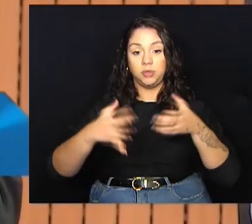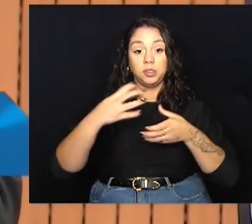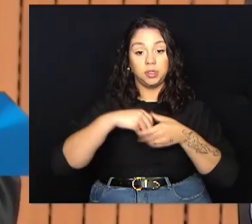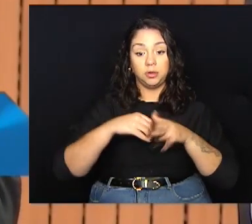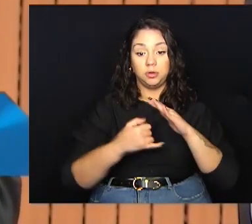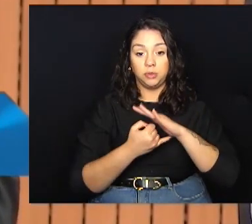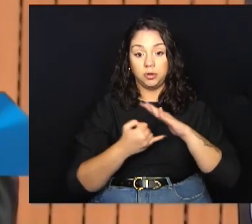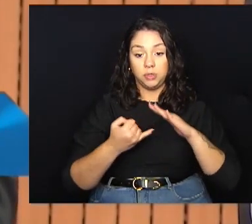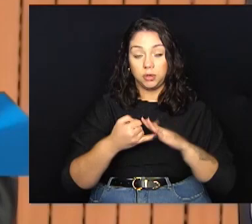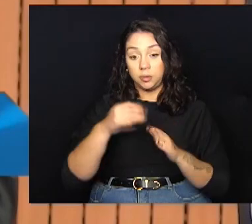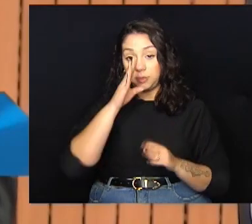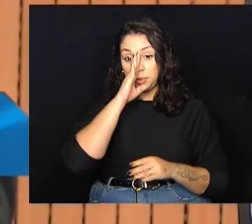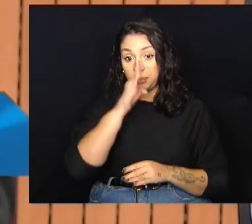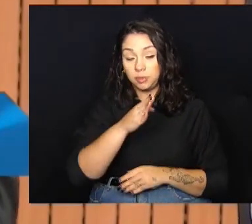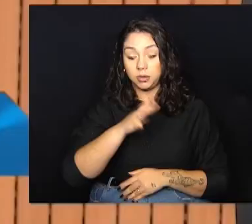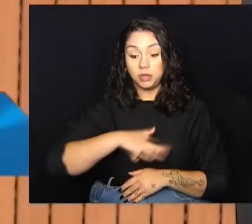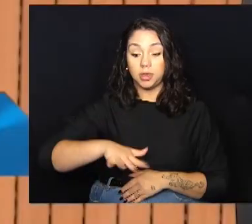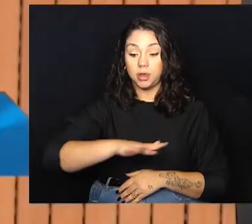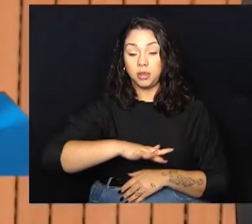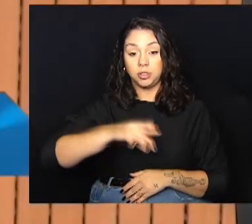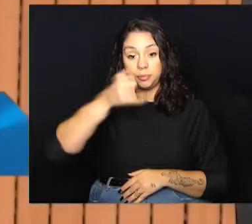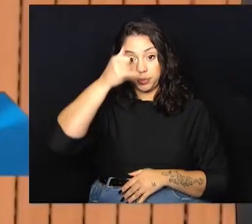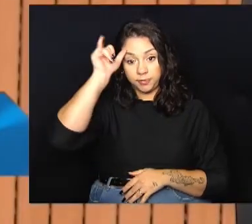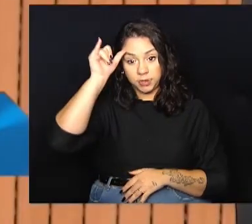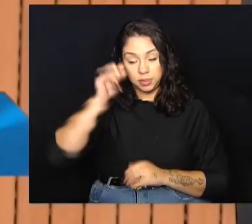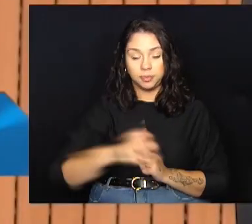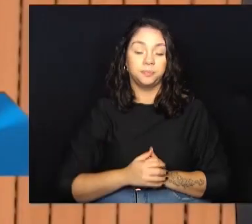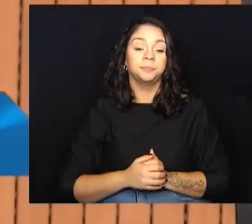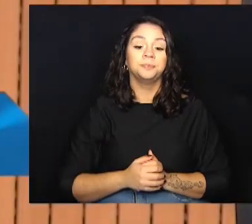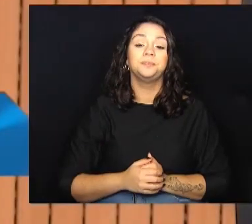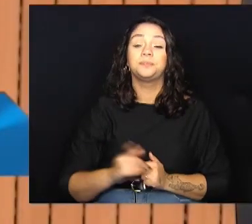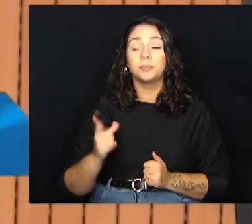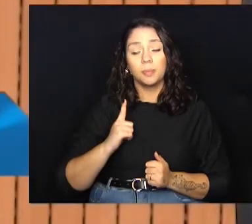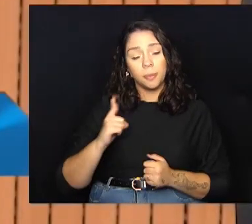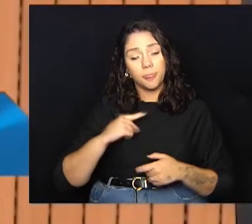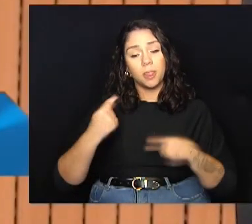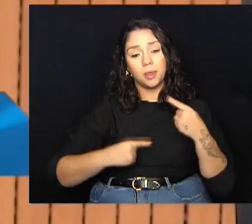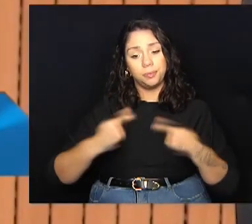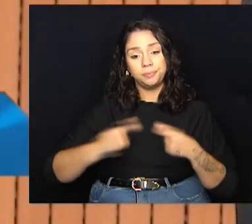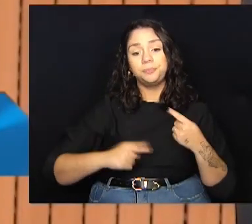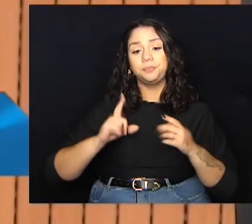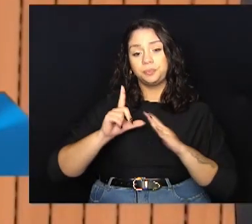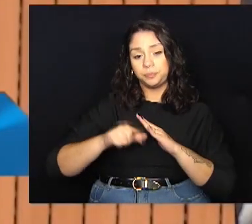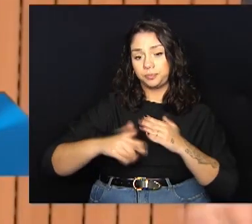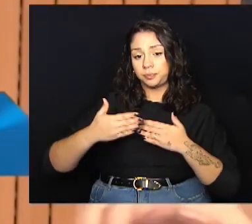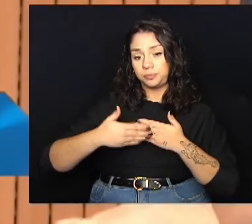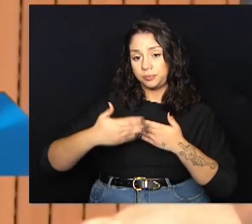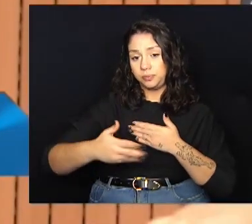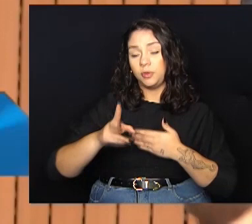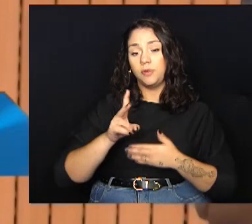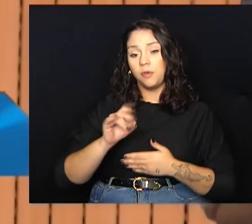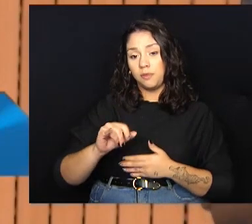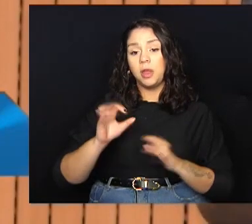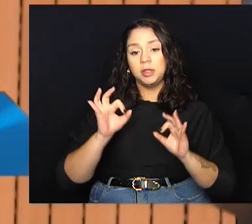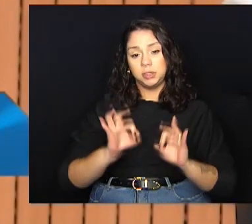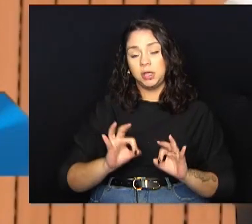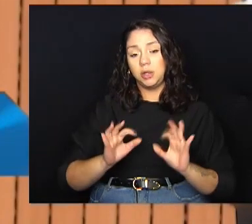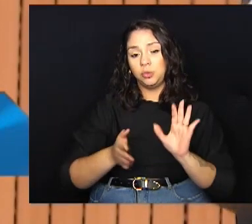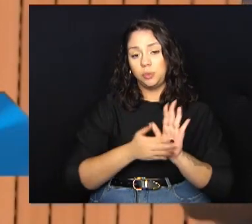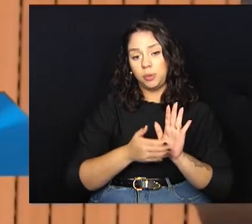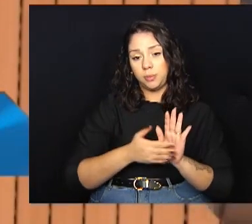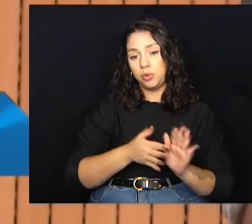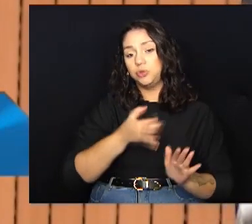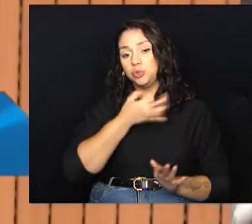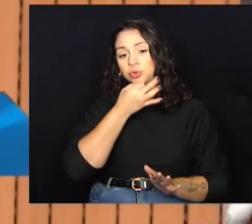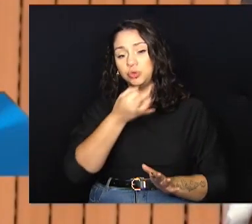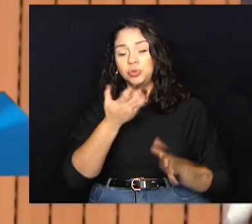desenvolvem principalmente na área de prevenção a partir dessas discussões certamente sairão propostas sugestões